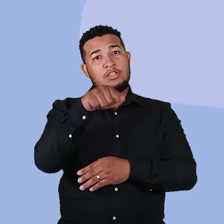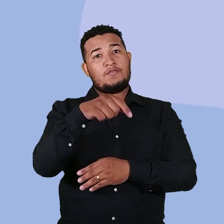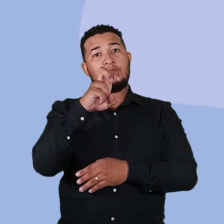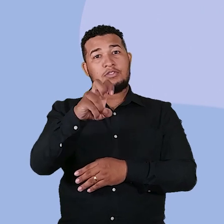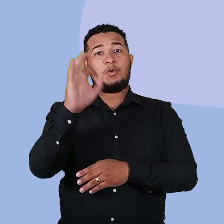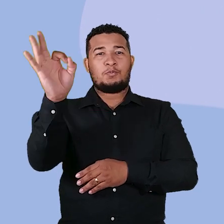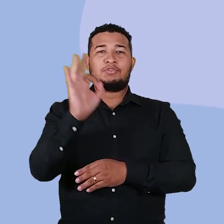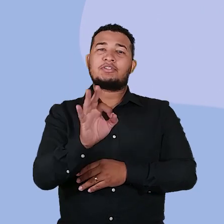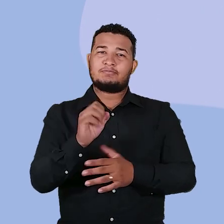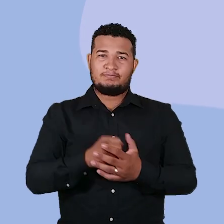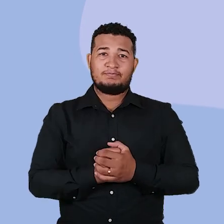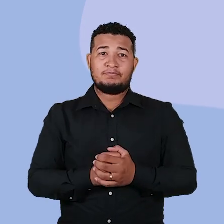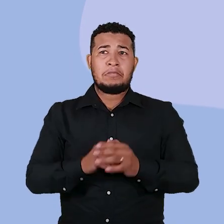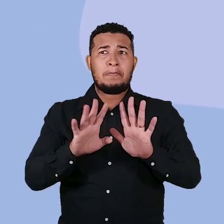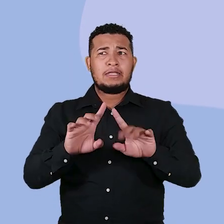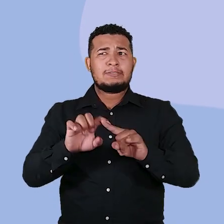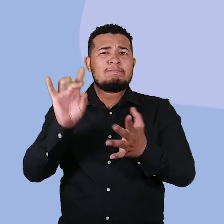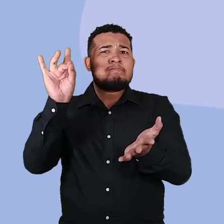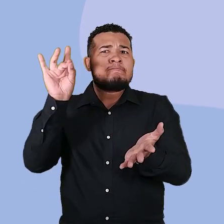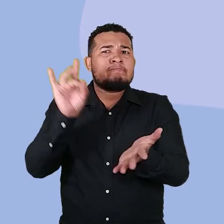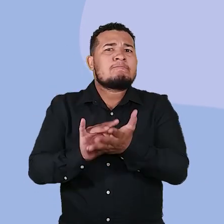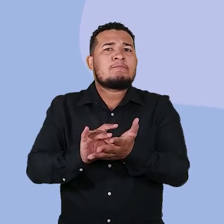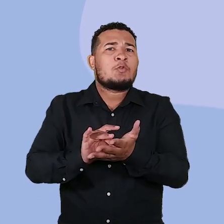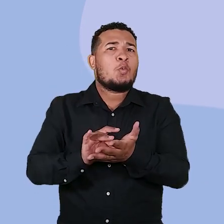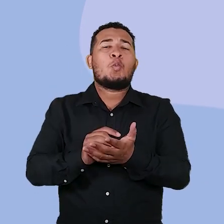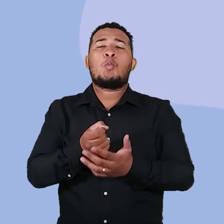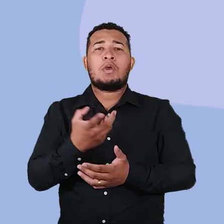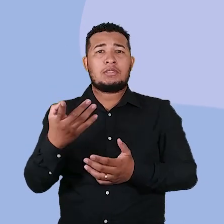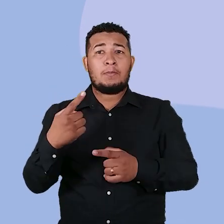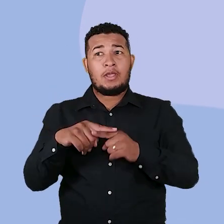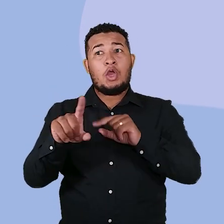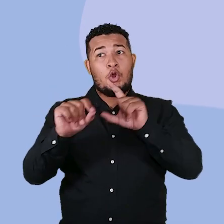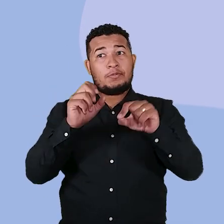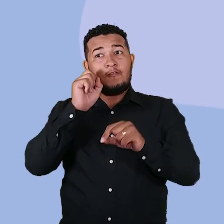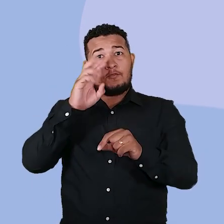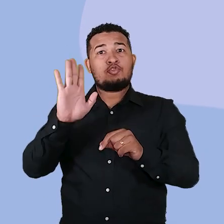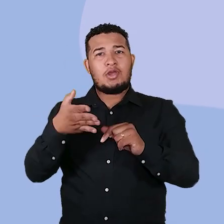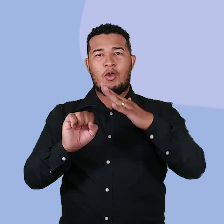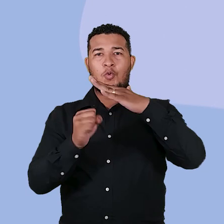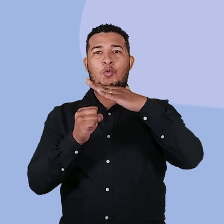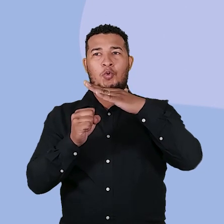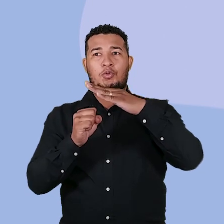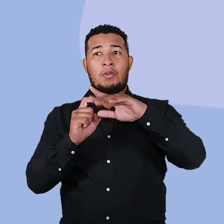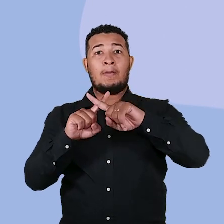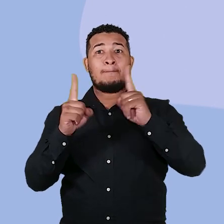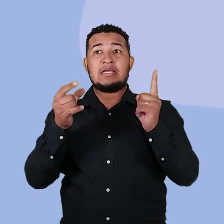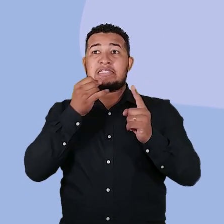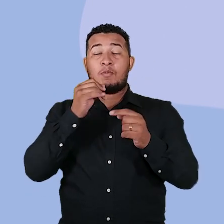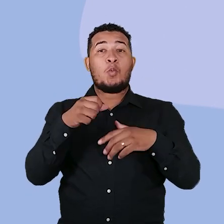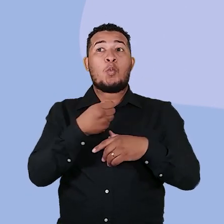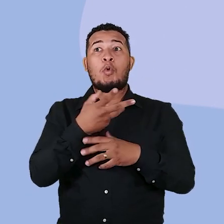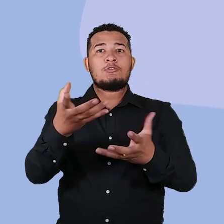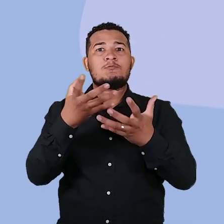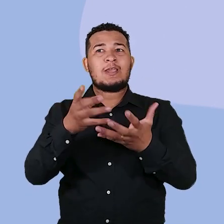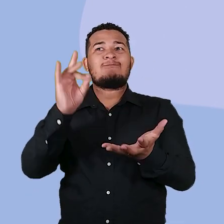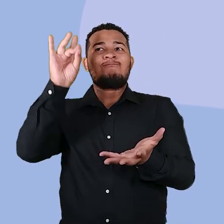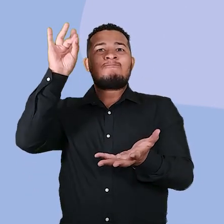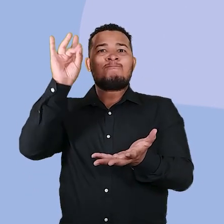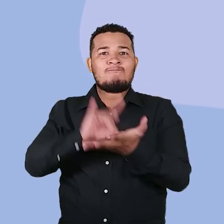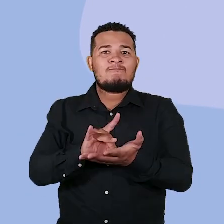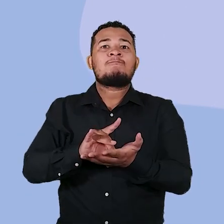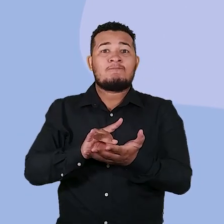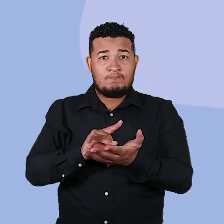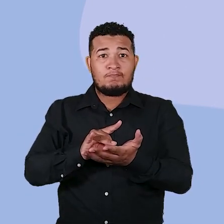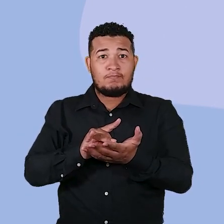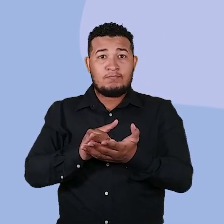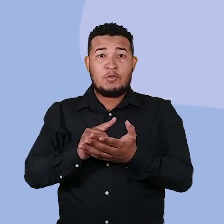ou oitenta e 7,5 por cento agora exatamente em as opções nós já vimos são oito mas quantas